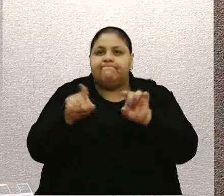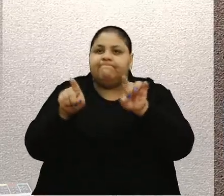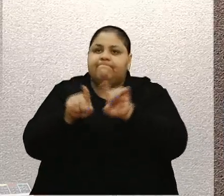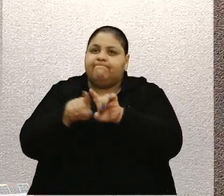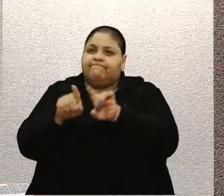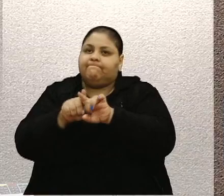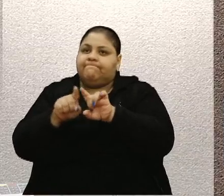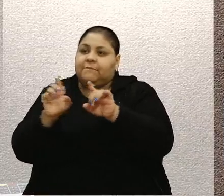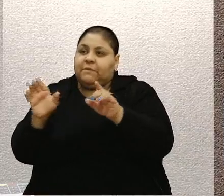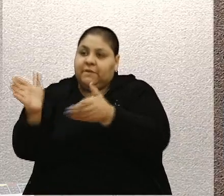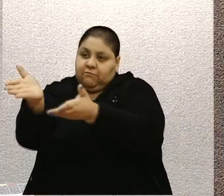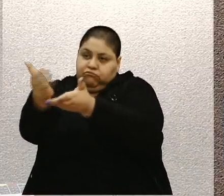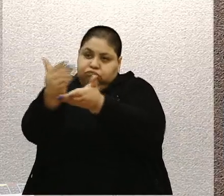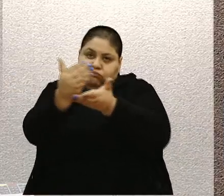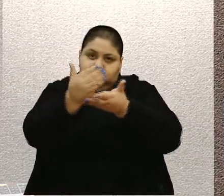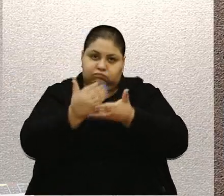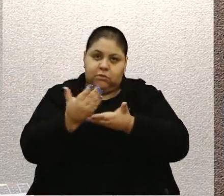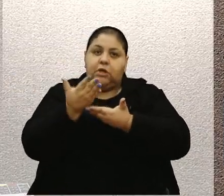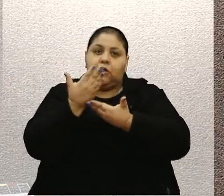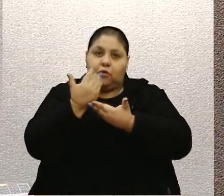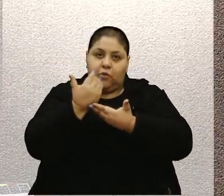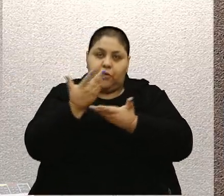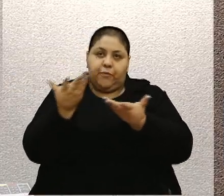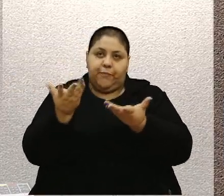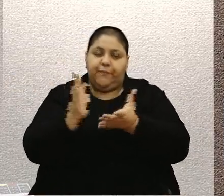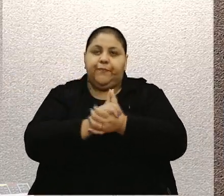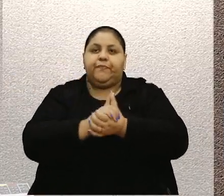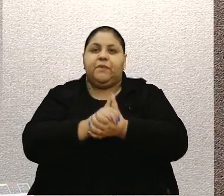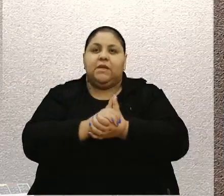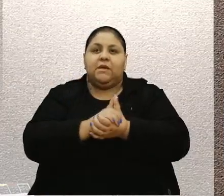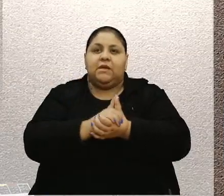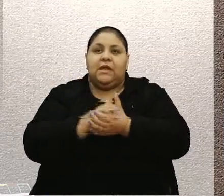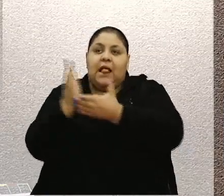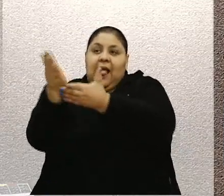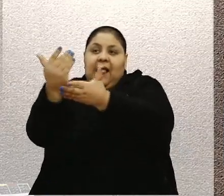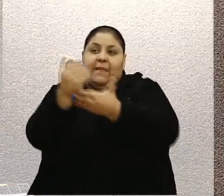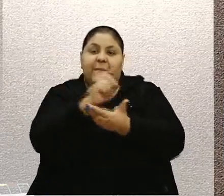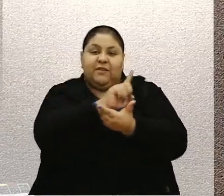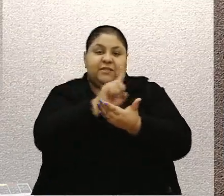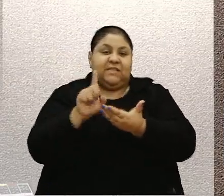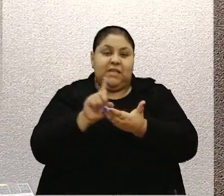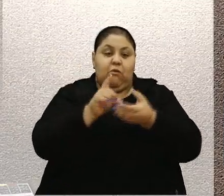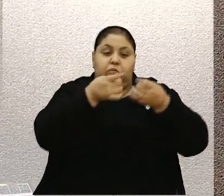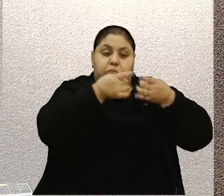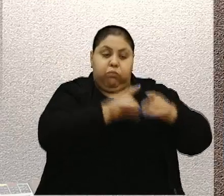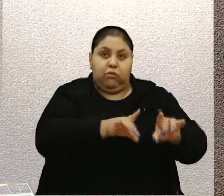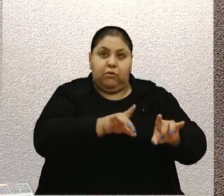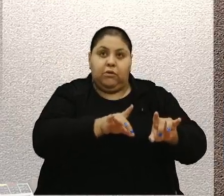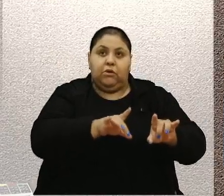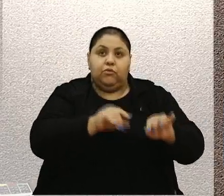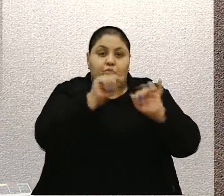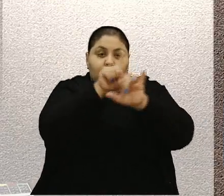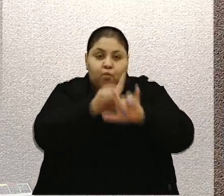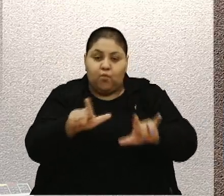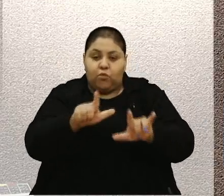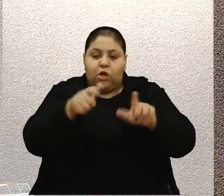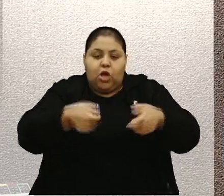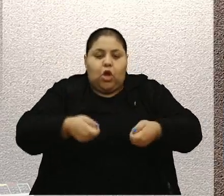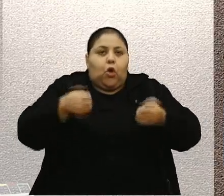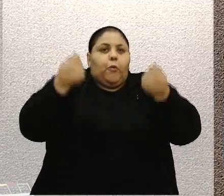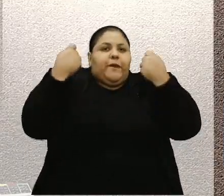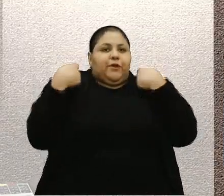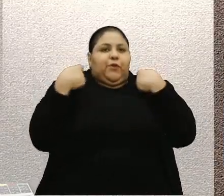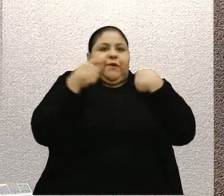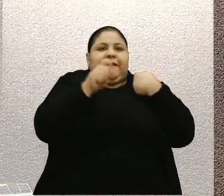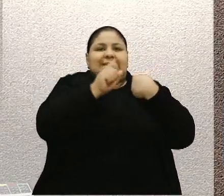angariar donativos. Então, a arrecadação de alimentos não perecíveis, produtos de higiene e cobertores. Então,